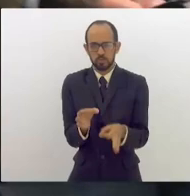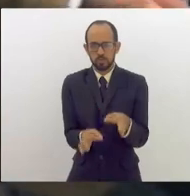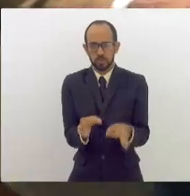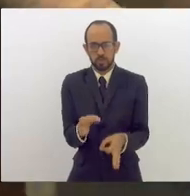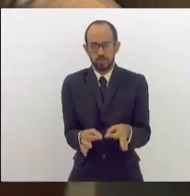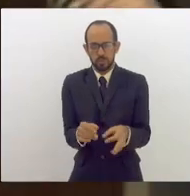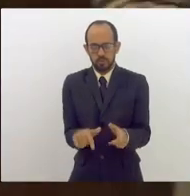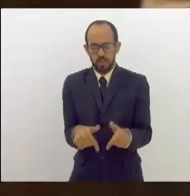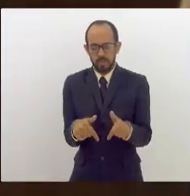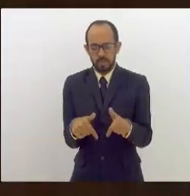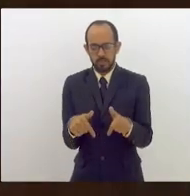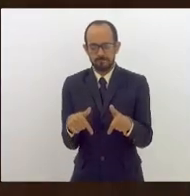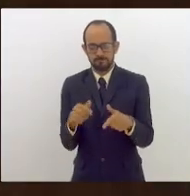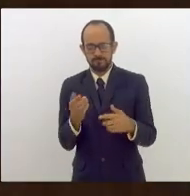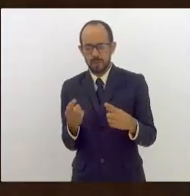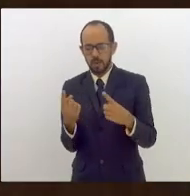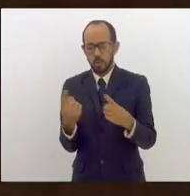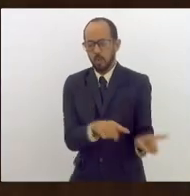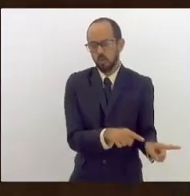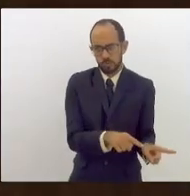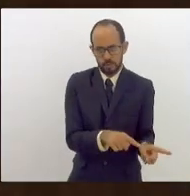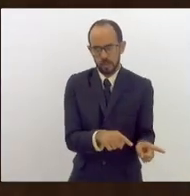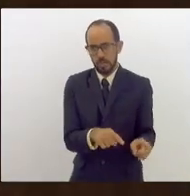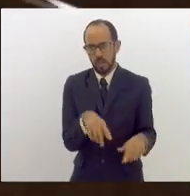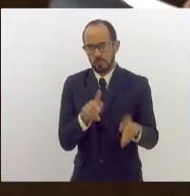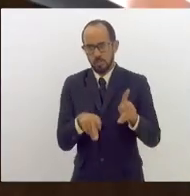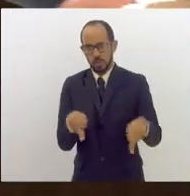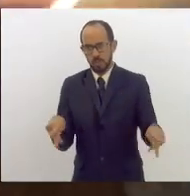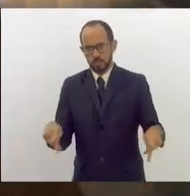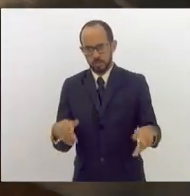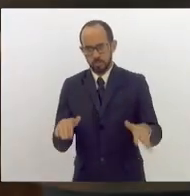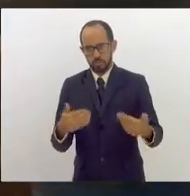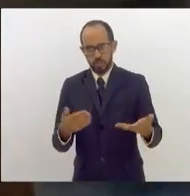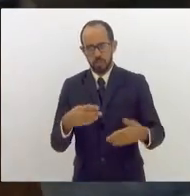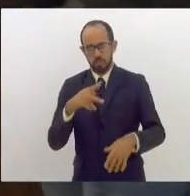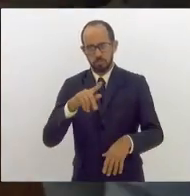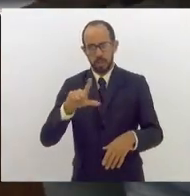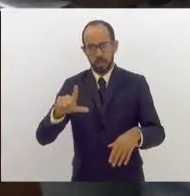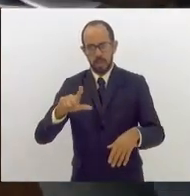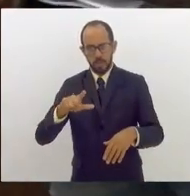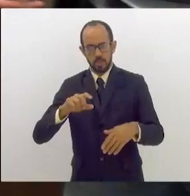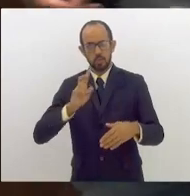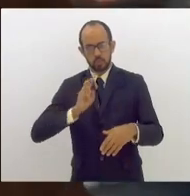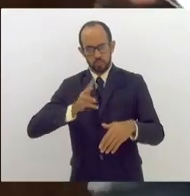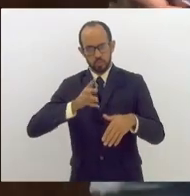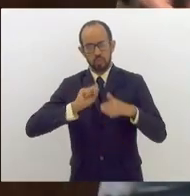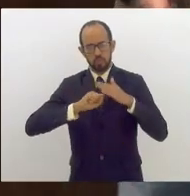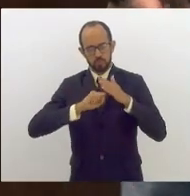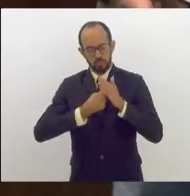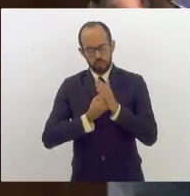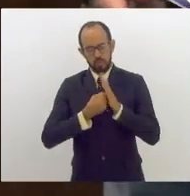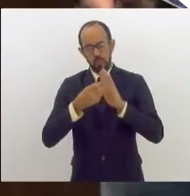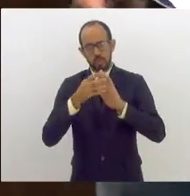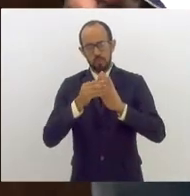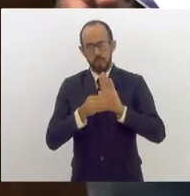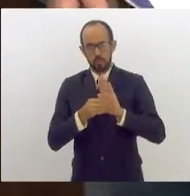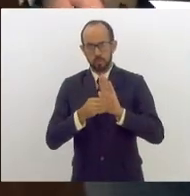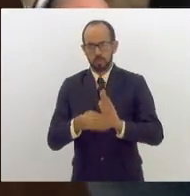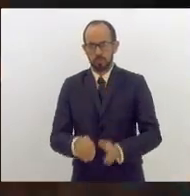a população que é o aumento de combustível e energia então o PL mantém aqui a obstrução da pauta